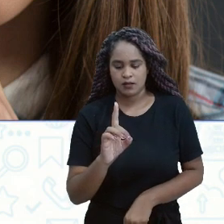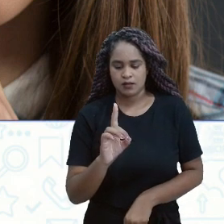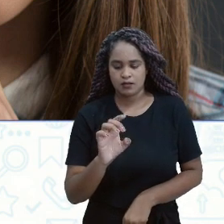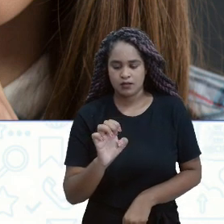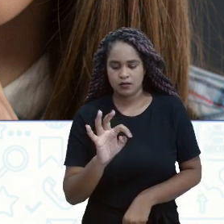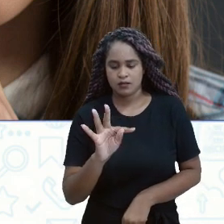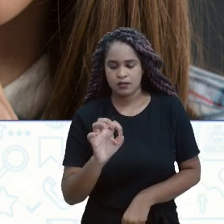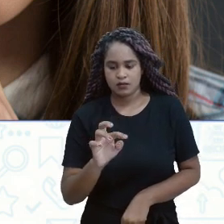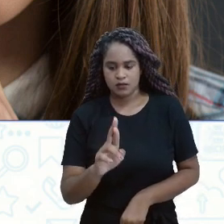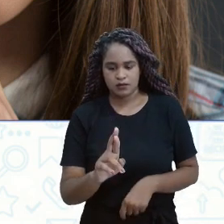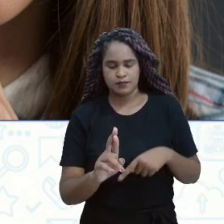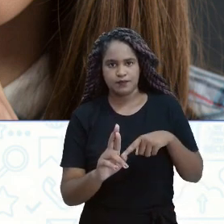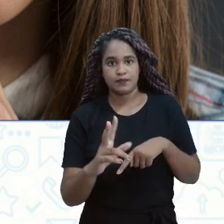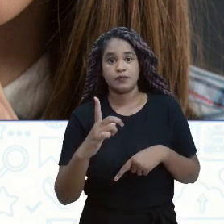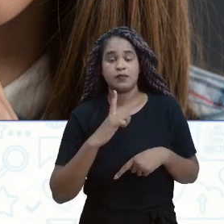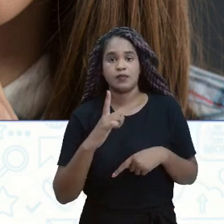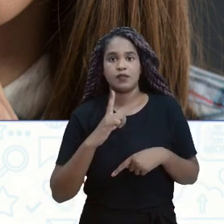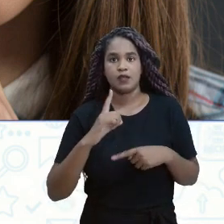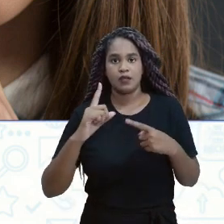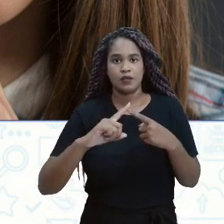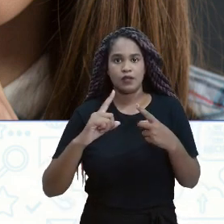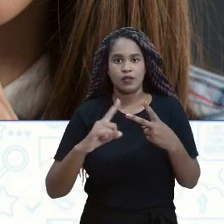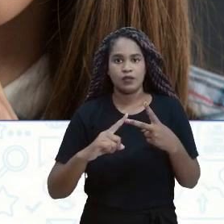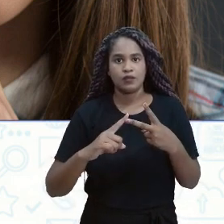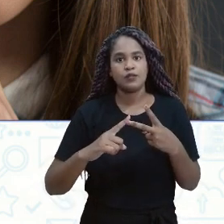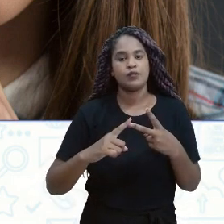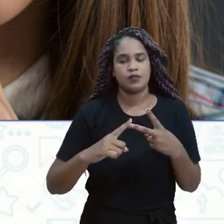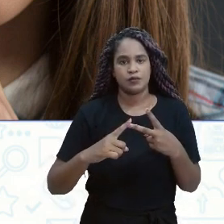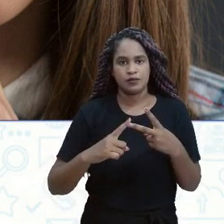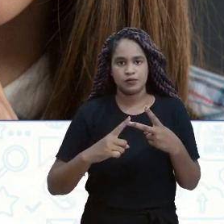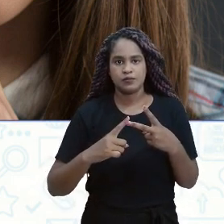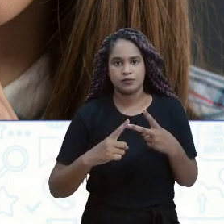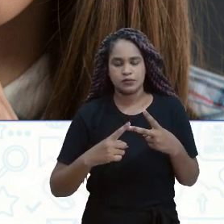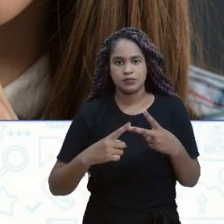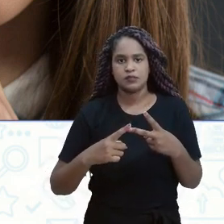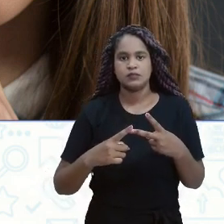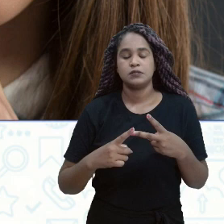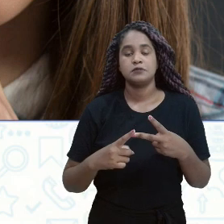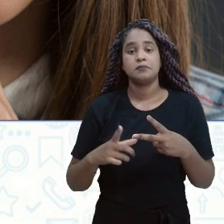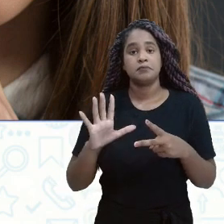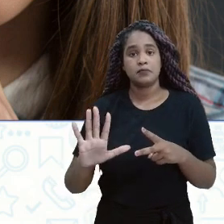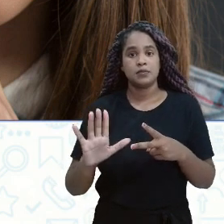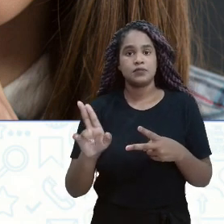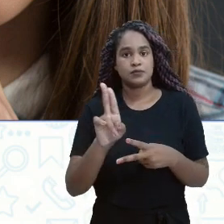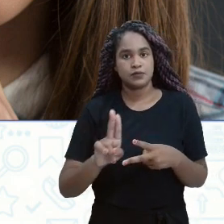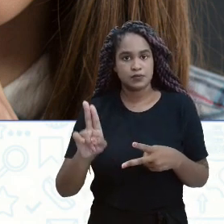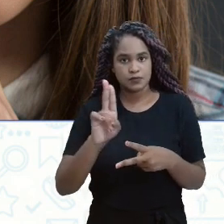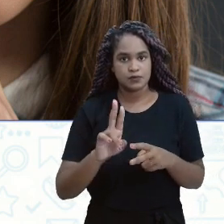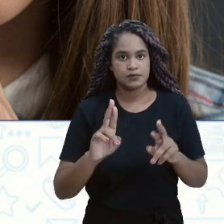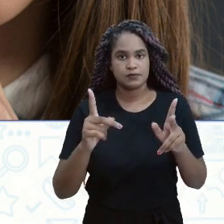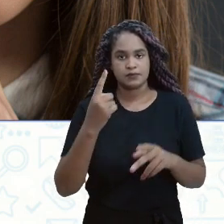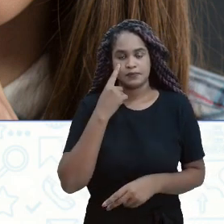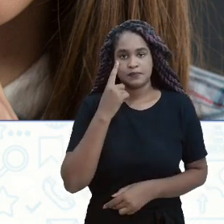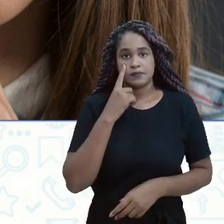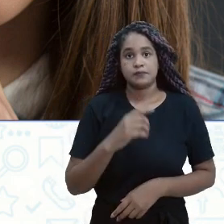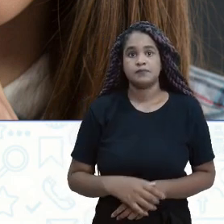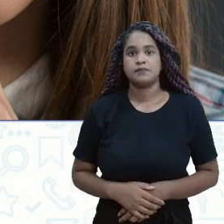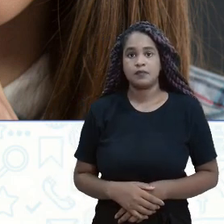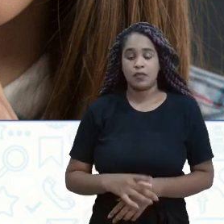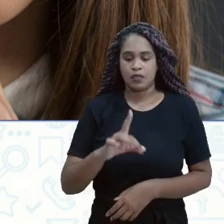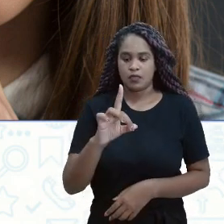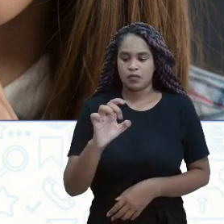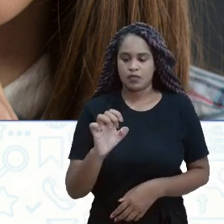manter os dois acentos, mas o uso sendo diferenciado. Bora ver. O verbo deter manterá os acentos gráficos